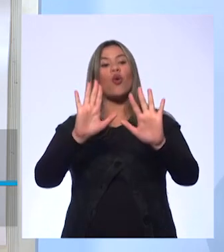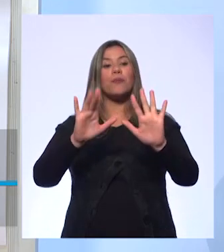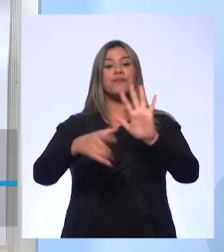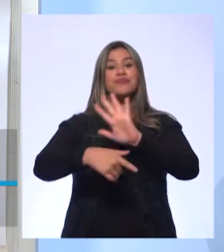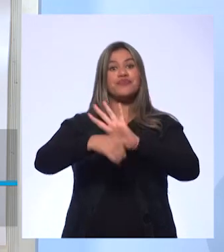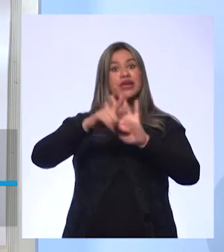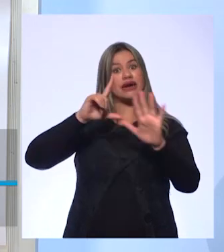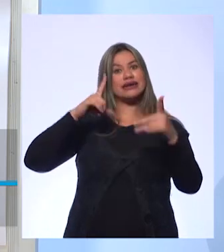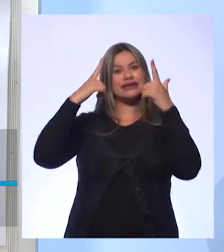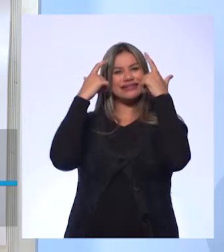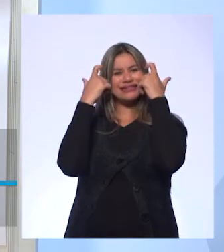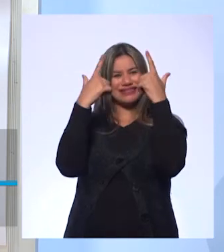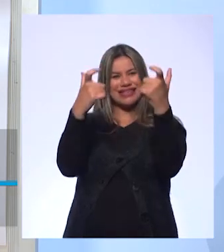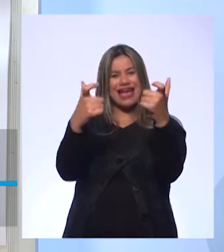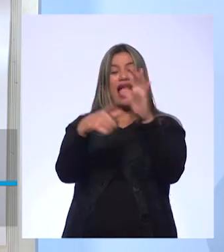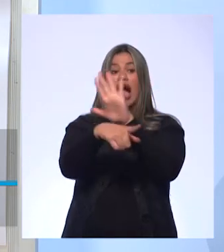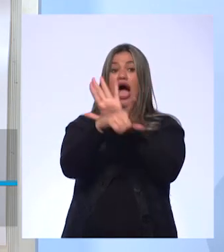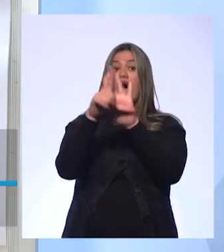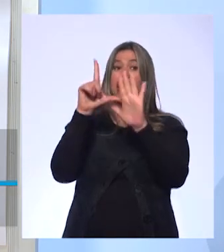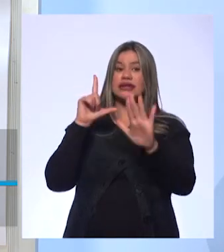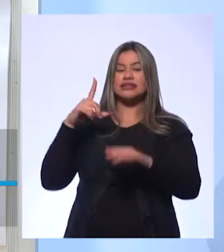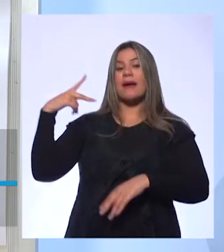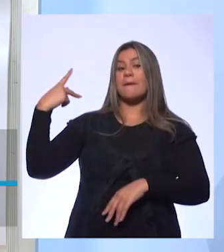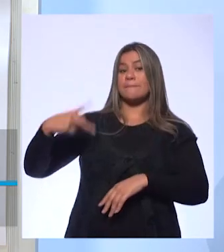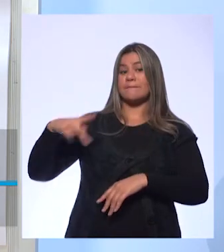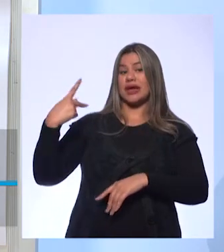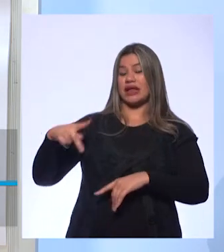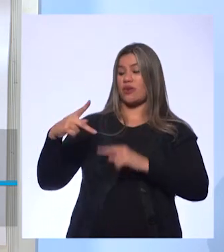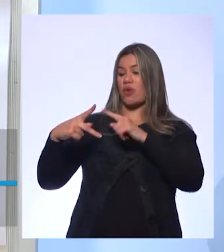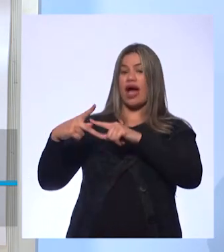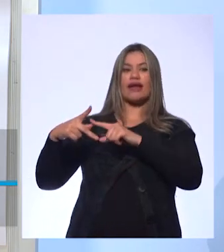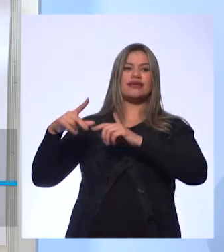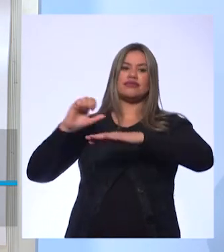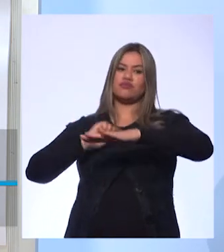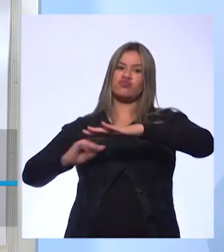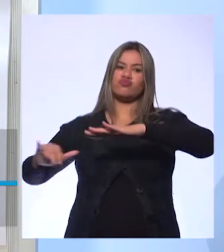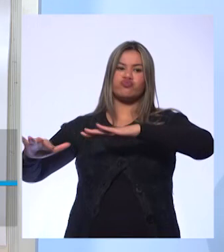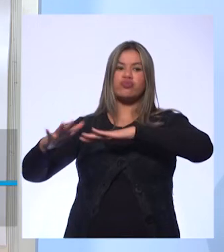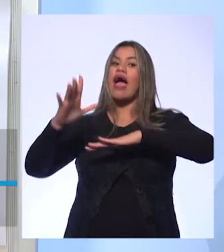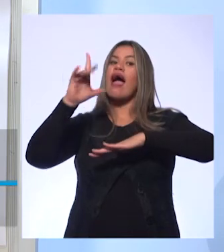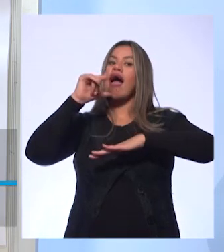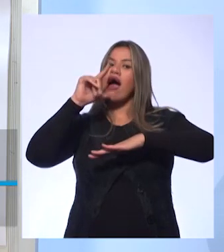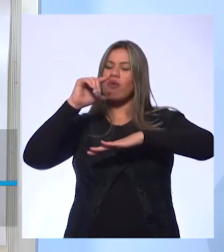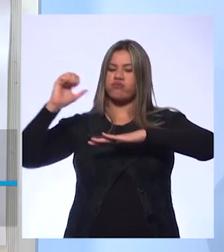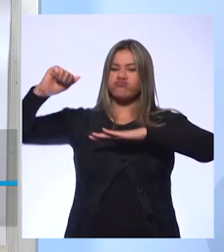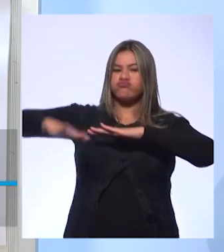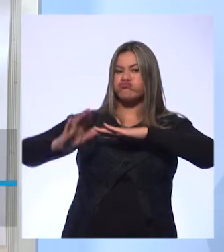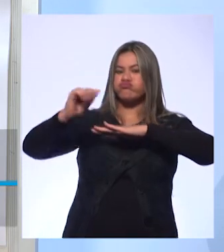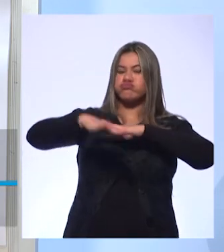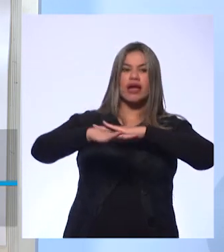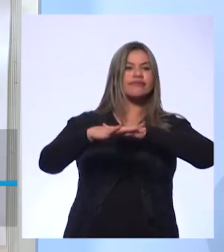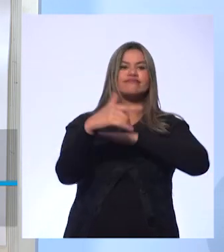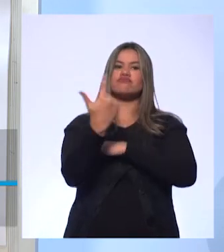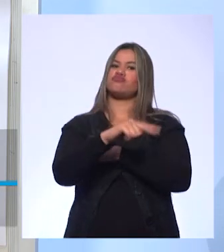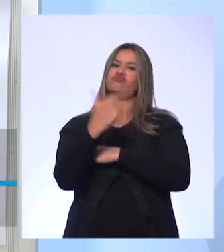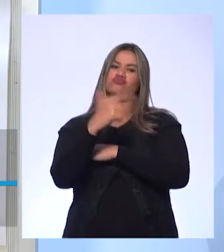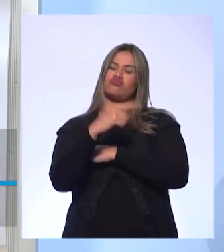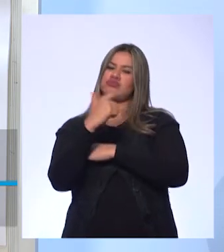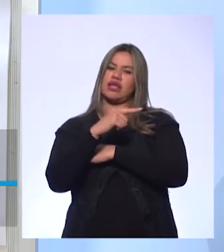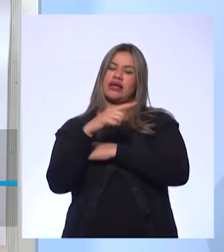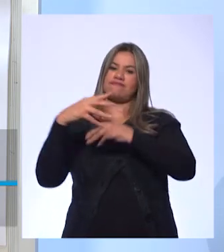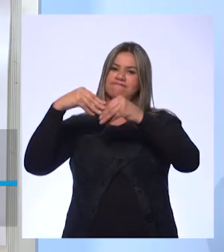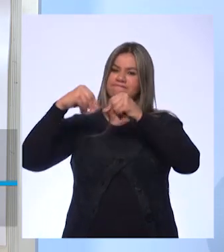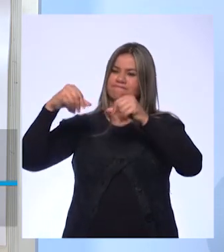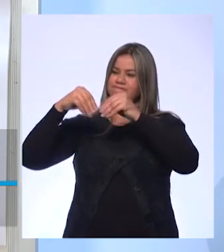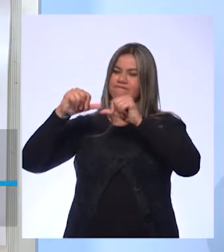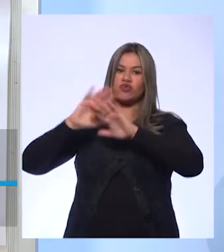informação importante Paraguai não tem saída para o mar u está bem nós estamos aí vivenciando um